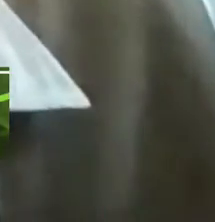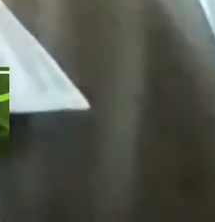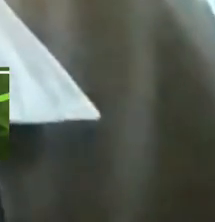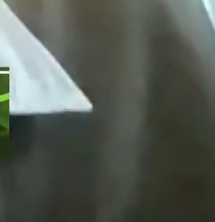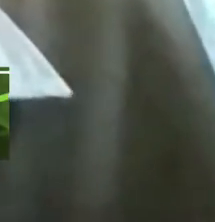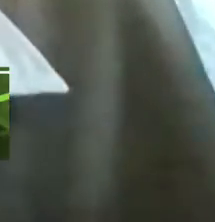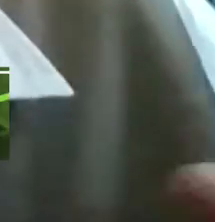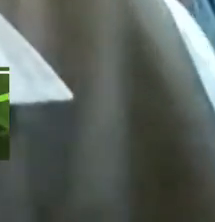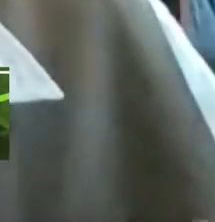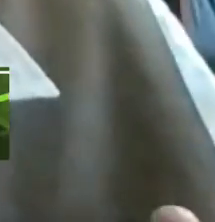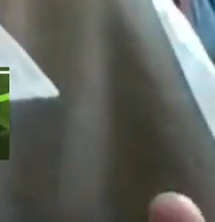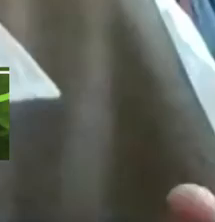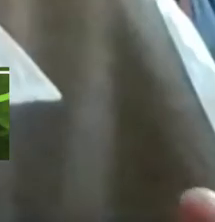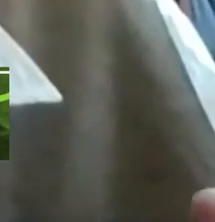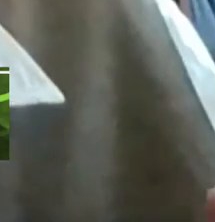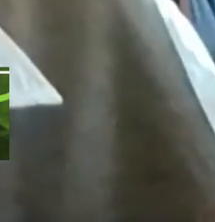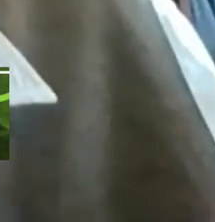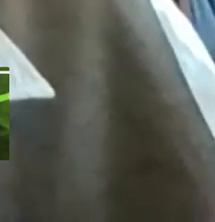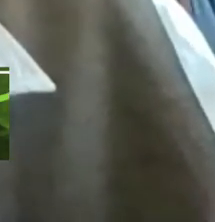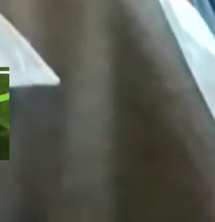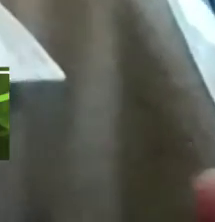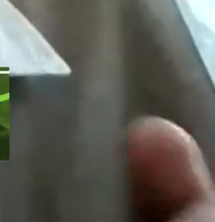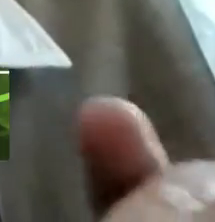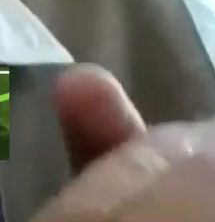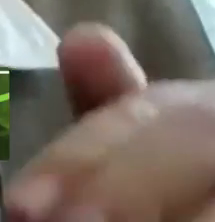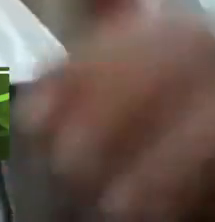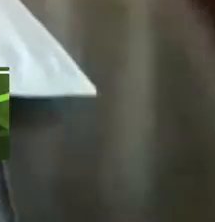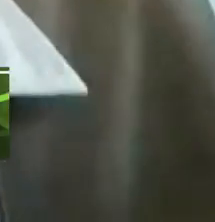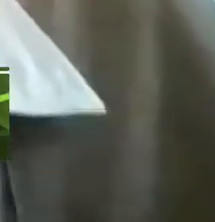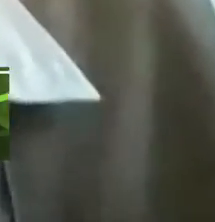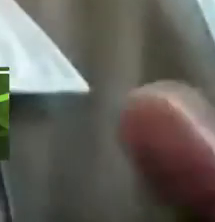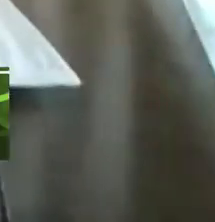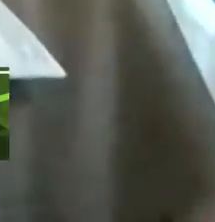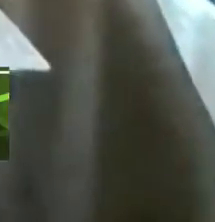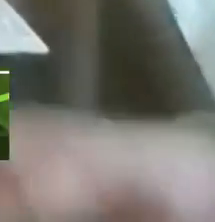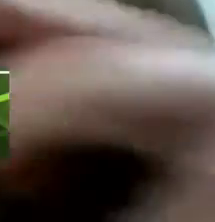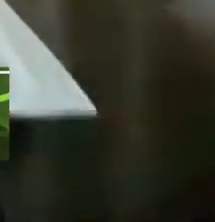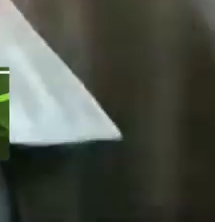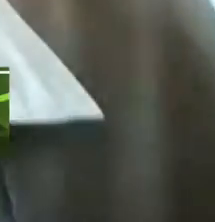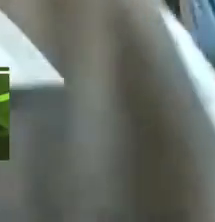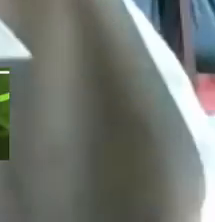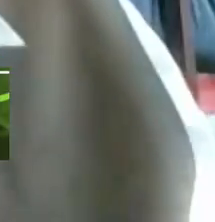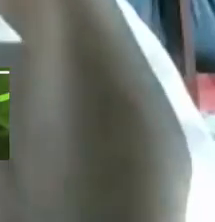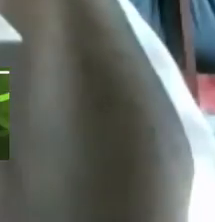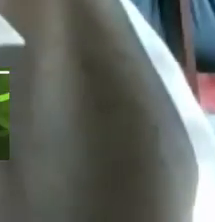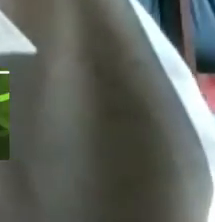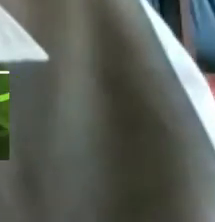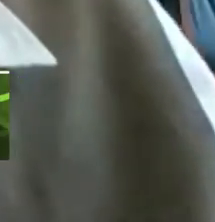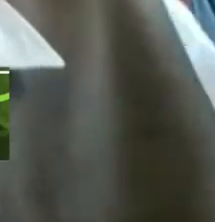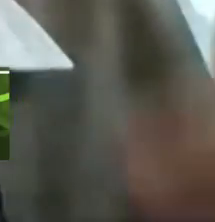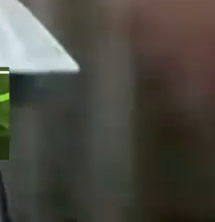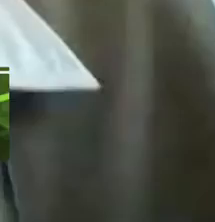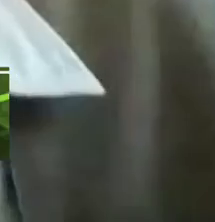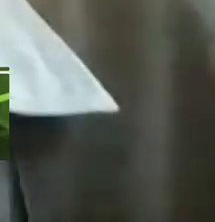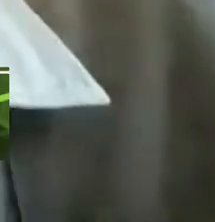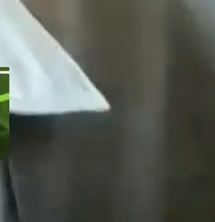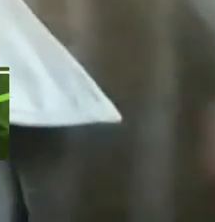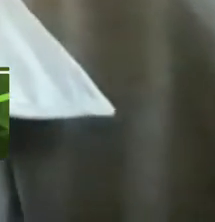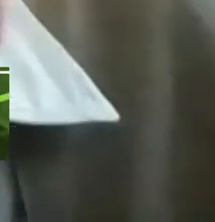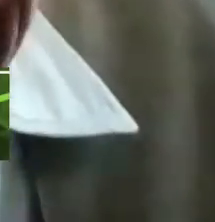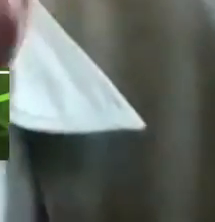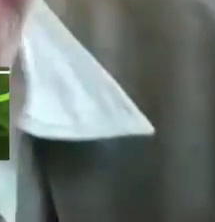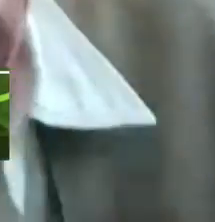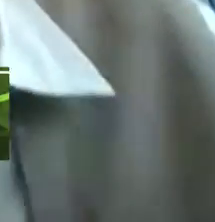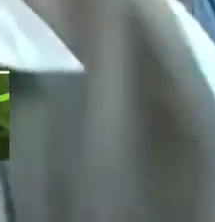trabalhavam direto ou indiretamente nesse setor 60% perderam suas atividades não houve